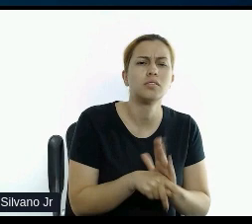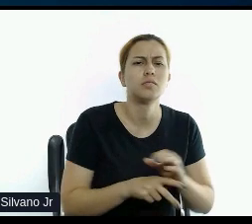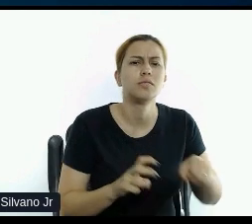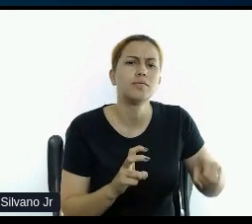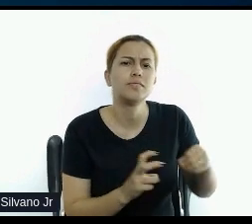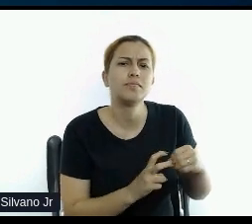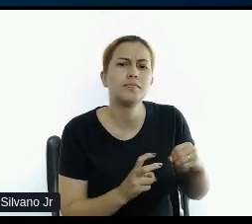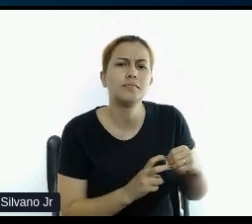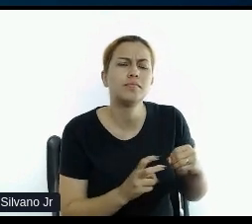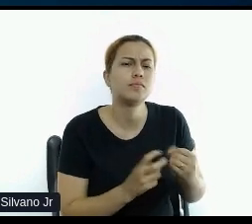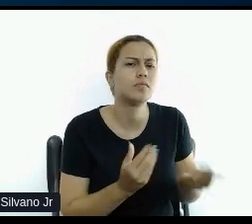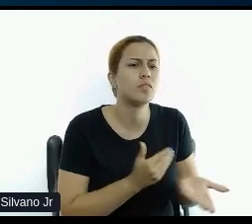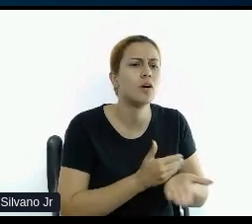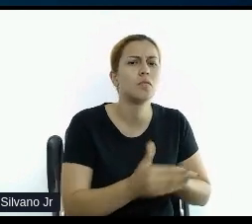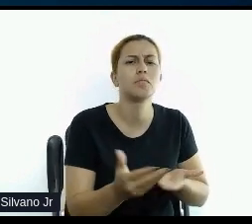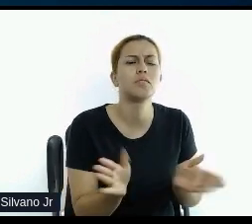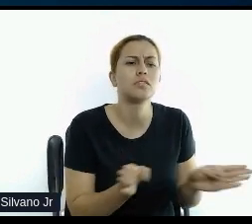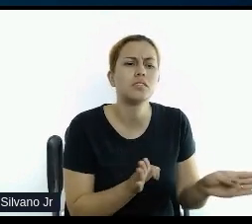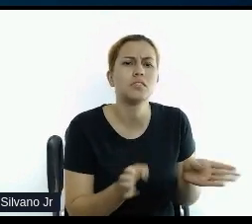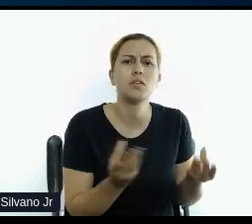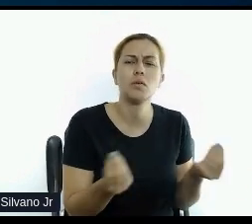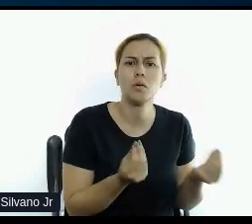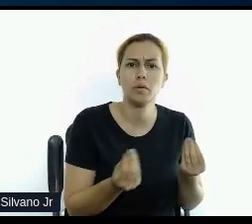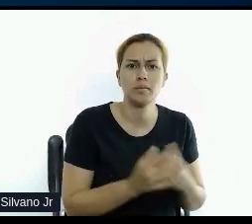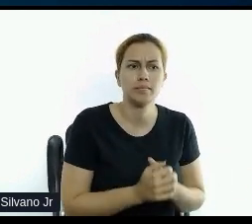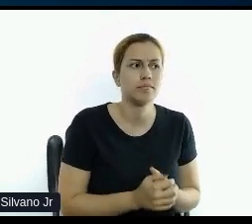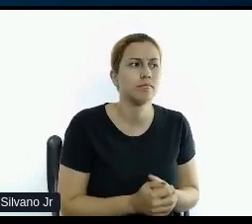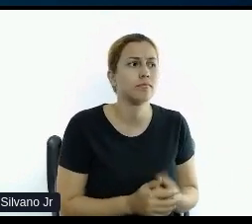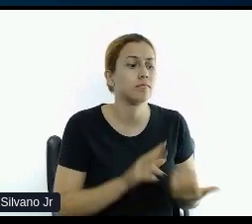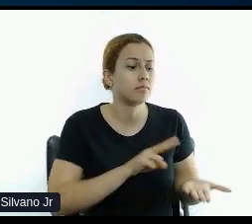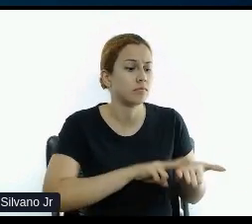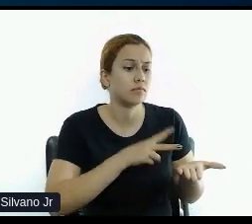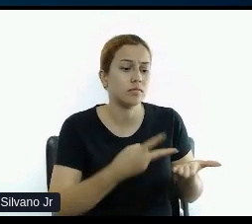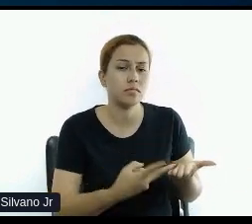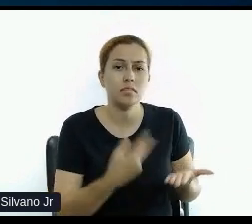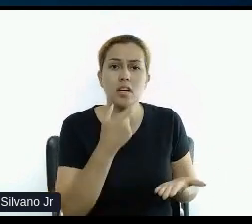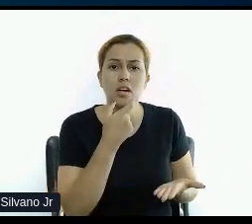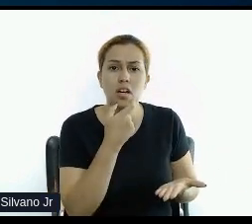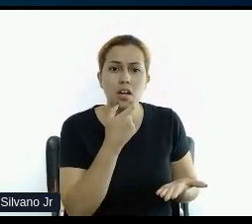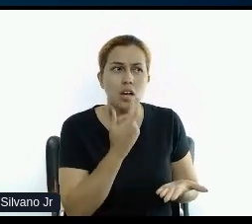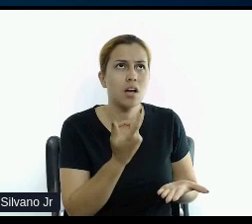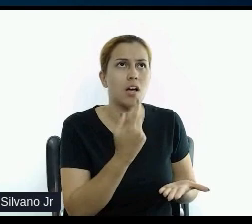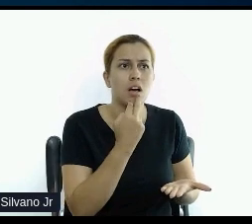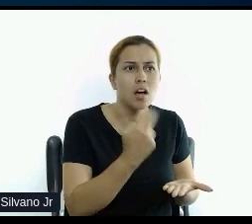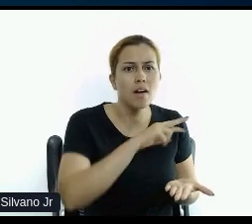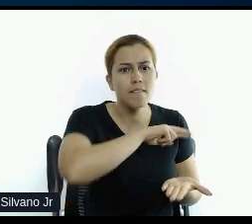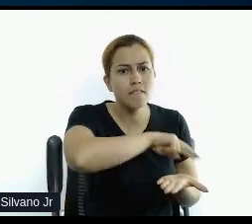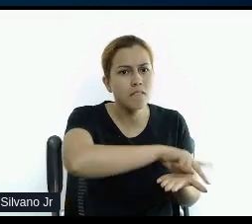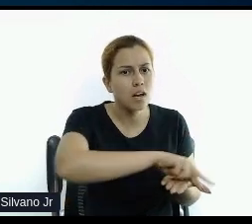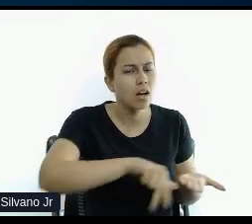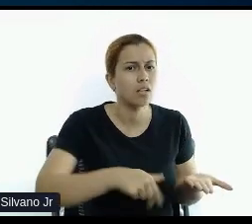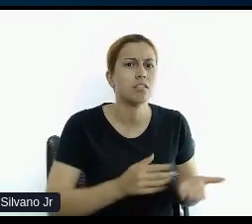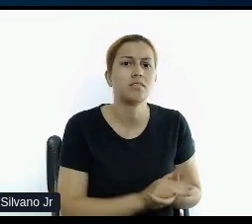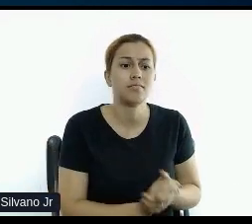solução acessível? Então, tradução de idiomas é uma, e quando eu falo tradução de idiomas, inclusive para a parte de